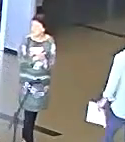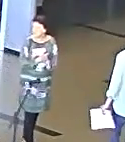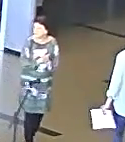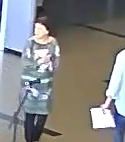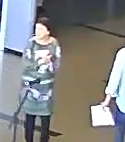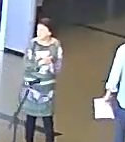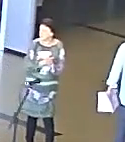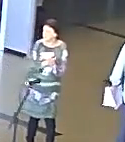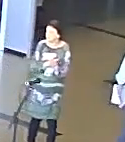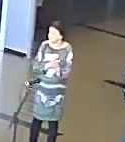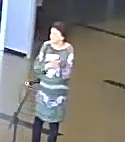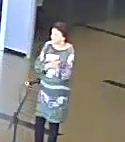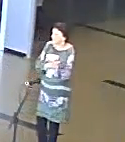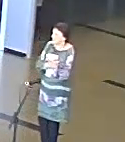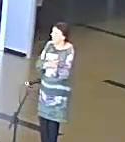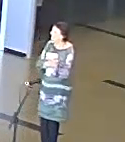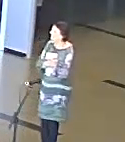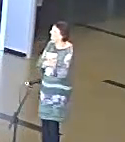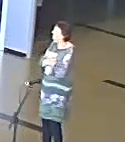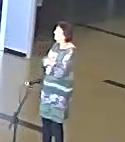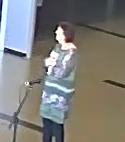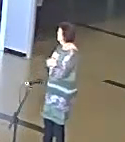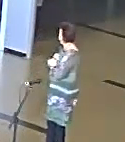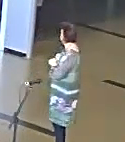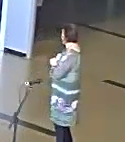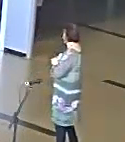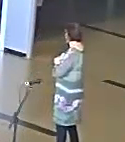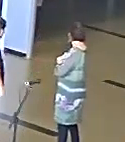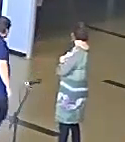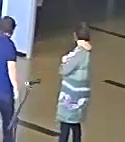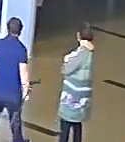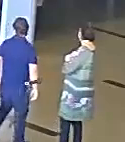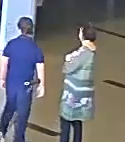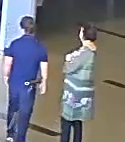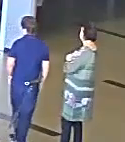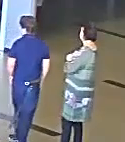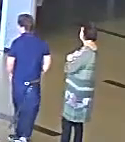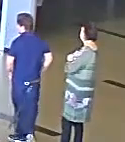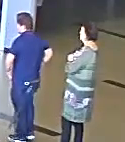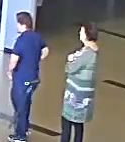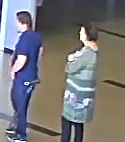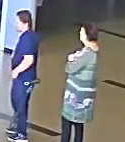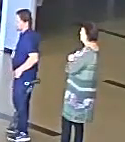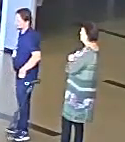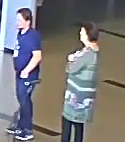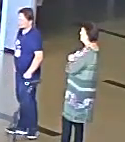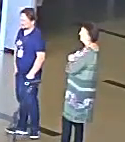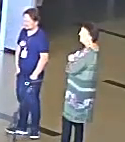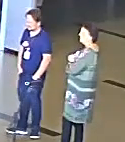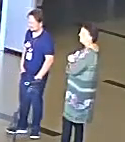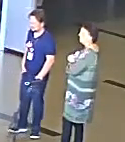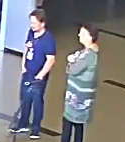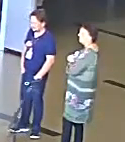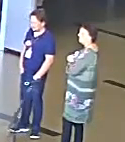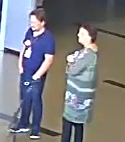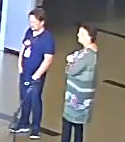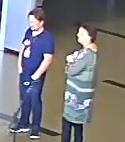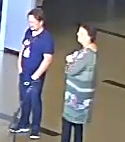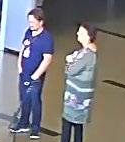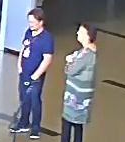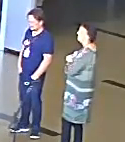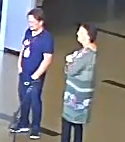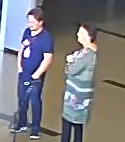primeiro passar as considerações iniciais para o autor do requerimento o deputado Betão e depois aos demais pares que